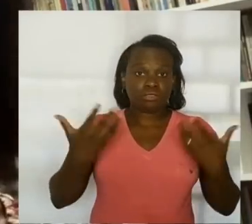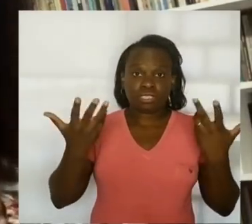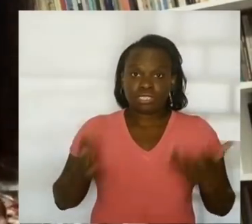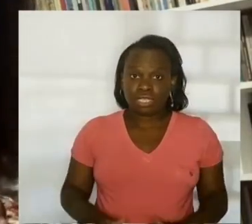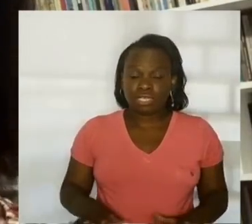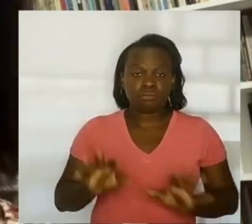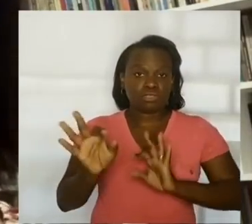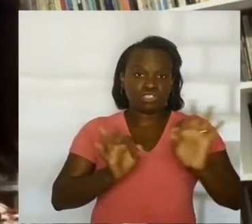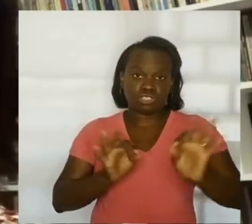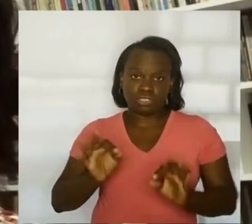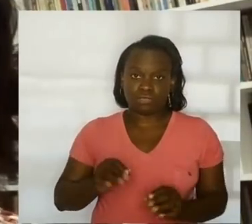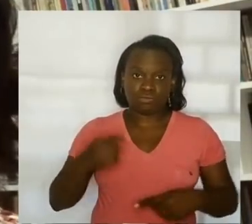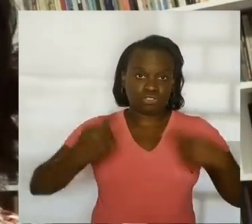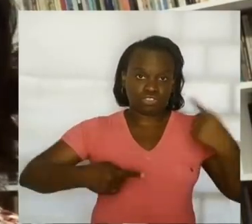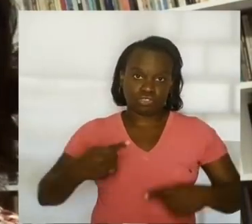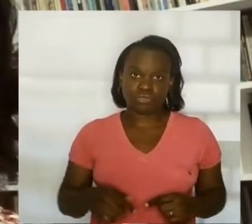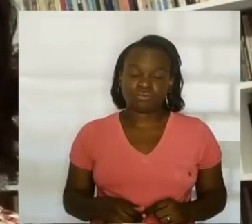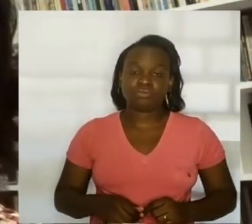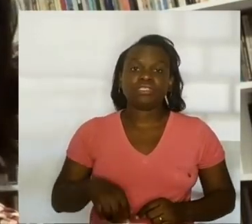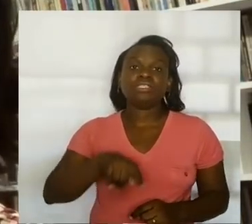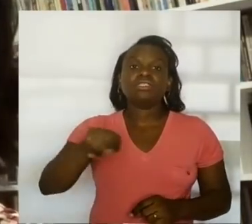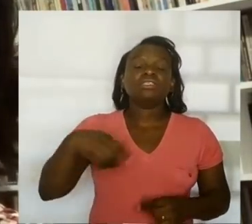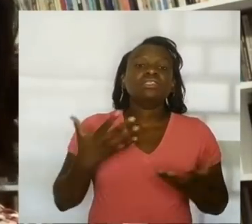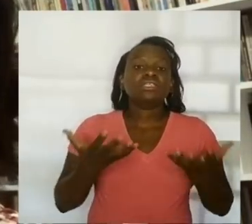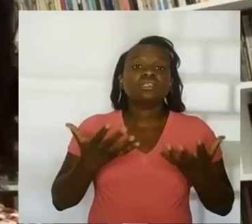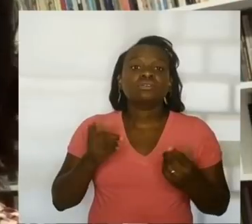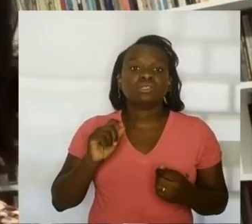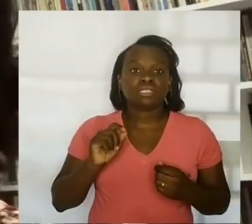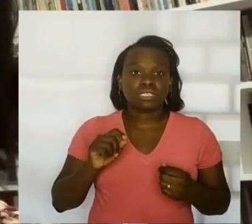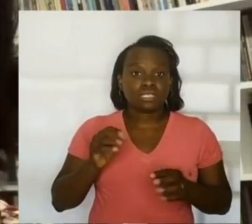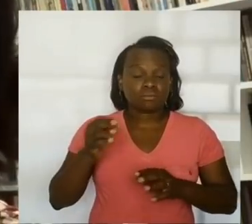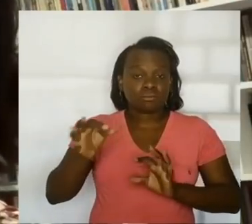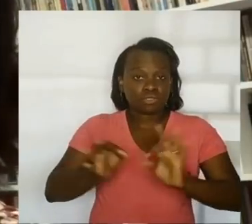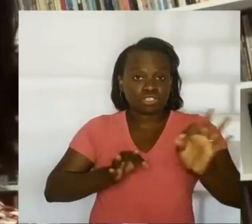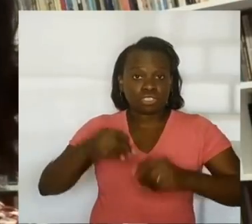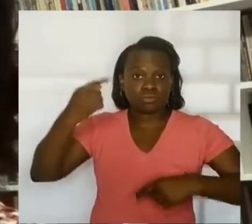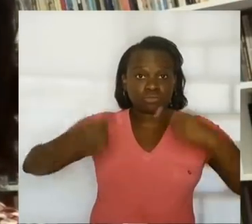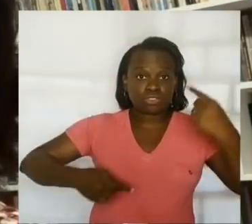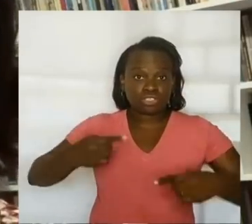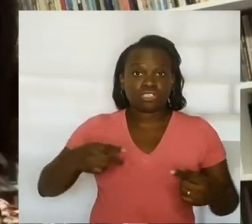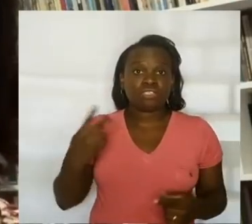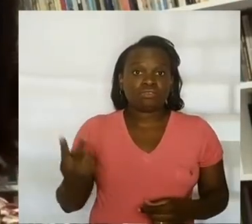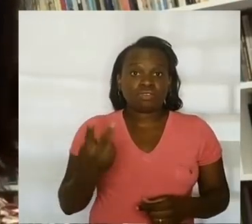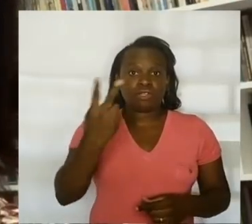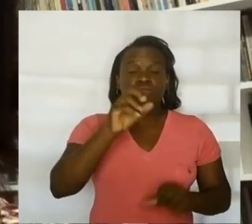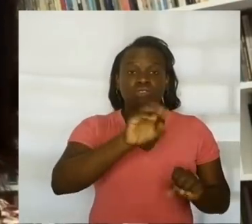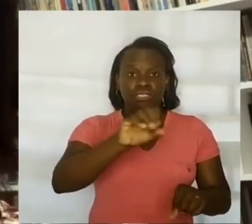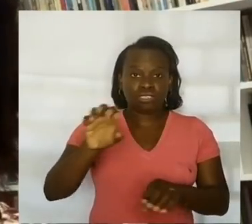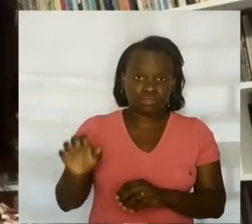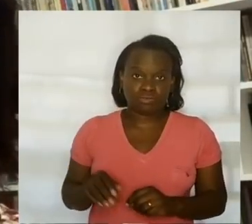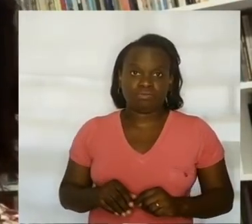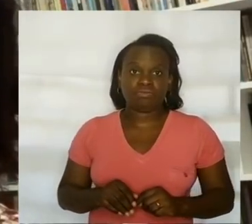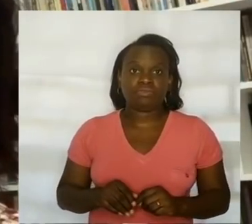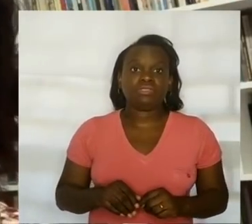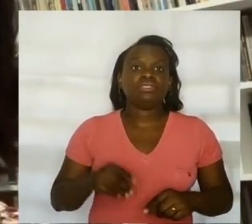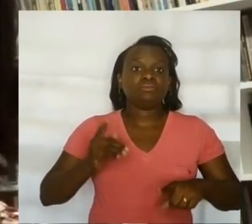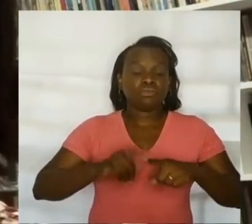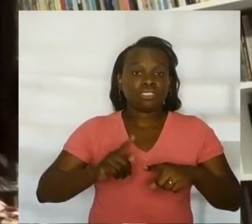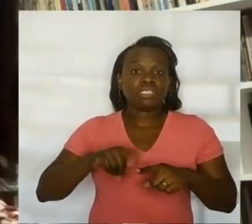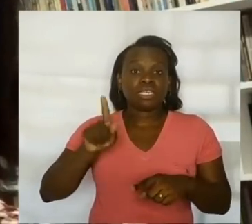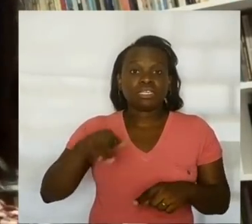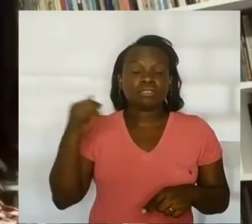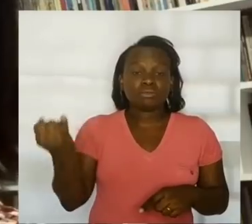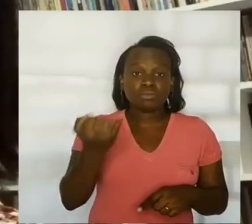não queremos esse projeto político. Nós queremos um projeto político que valorize a educação, porque